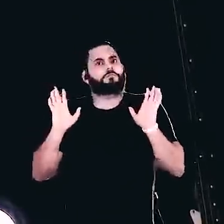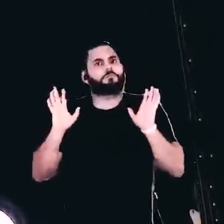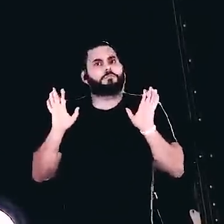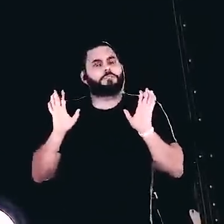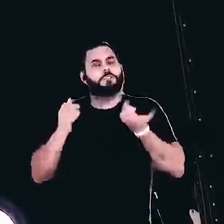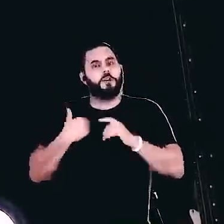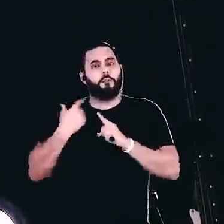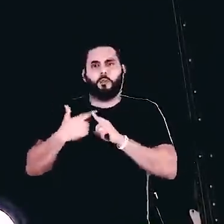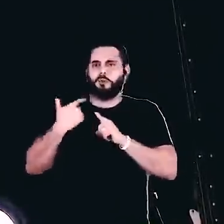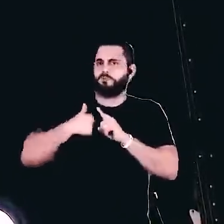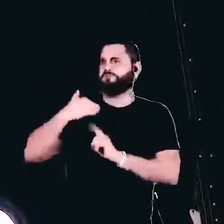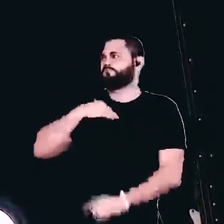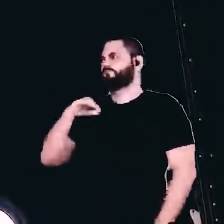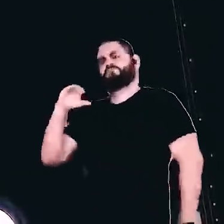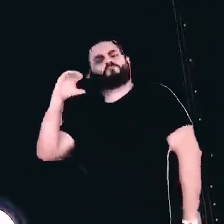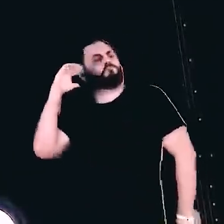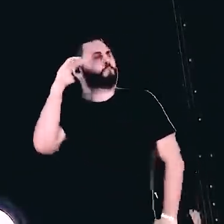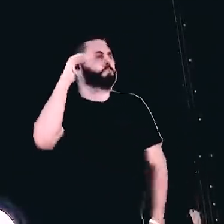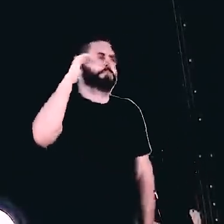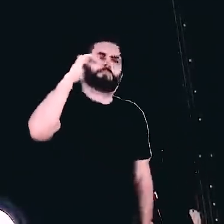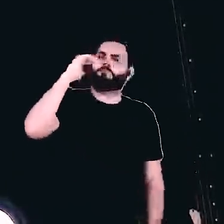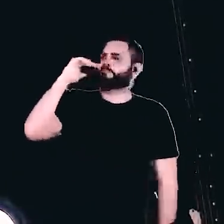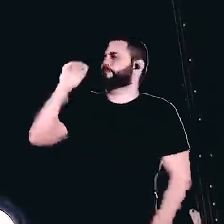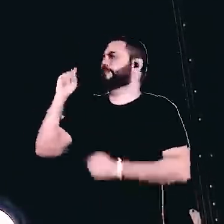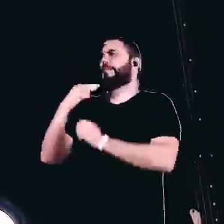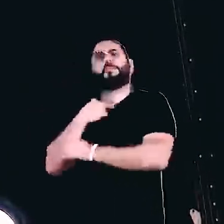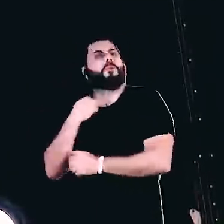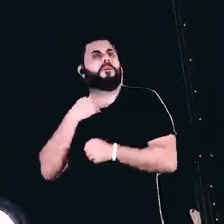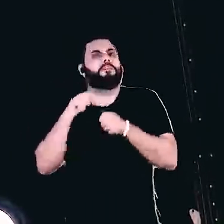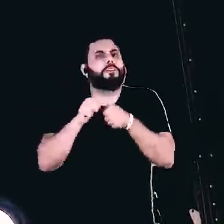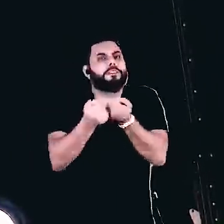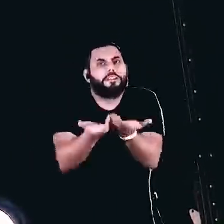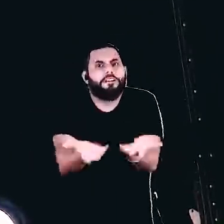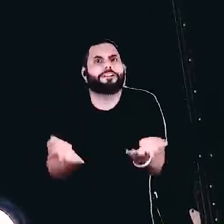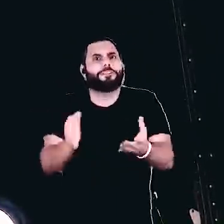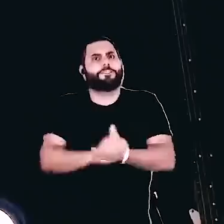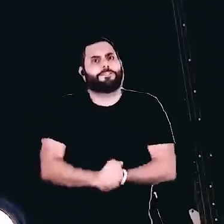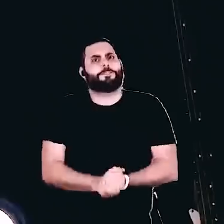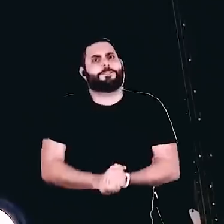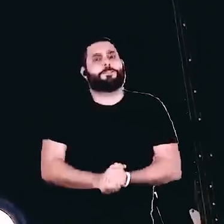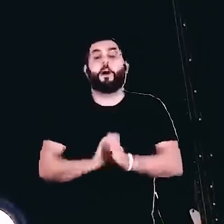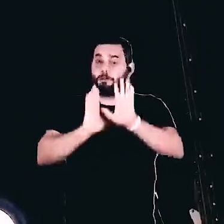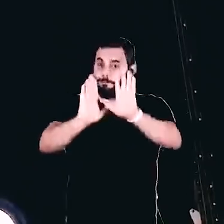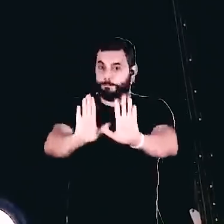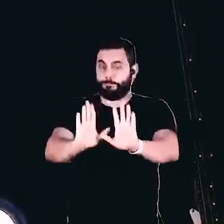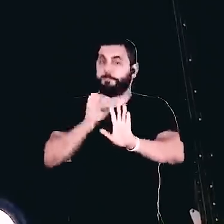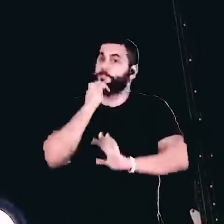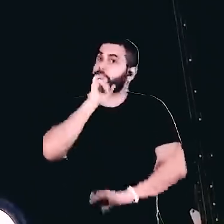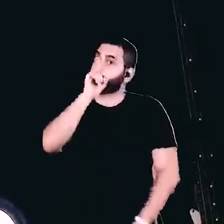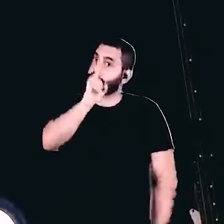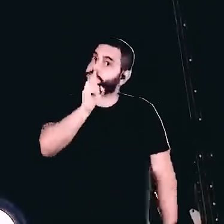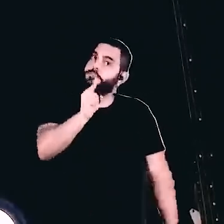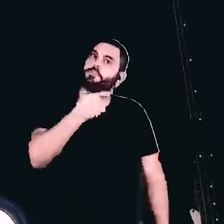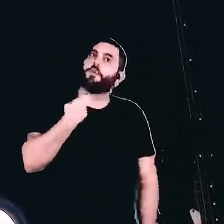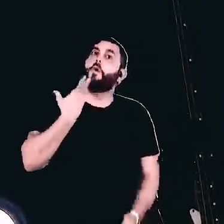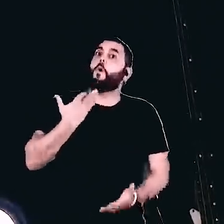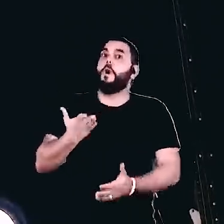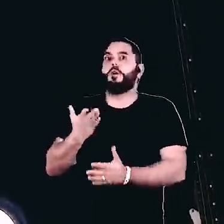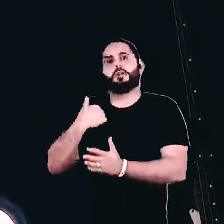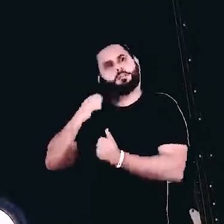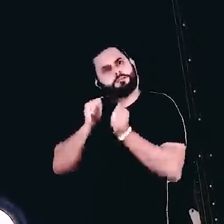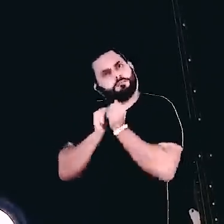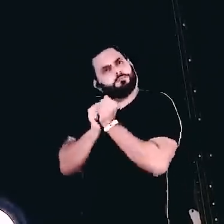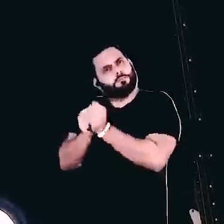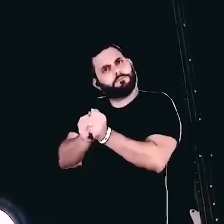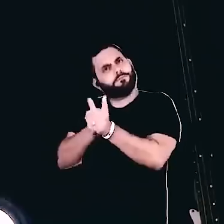chegou num patamar que talvez não deveria fazer aquilo ali. Deixa eu te dizer, quando a gente é seguidor de Cristo